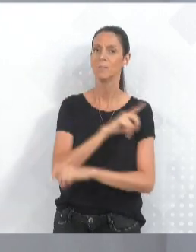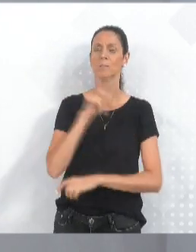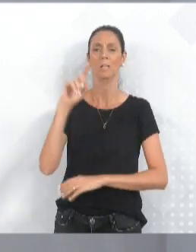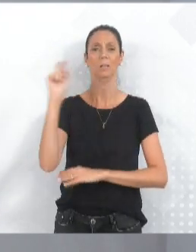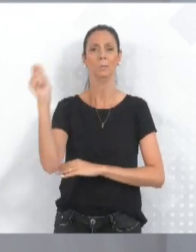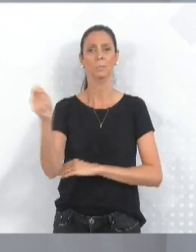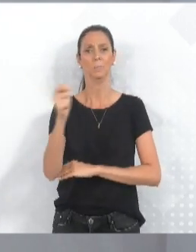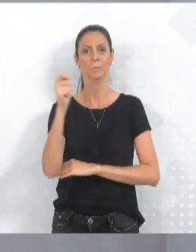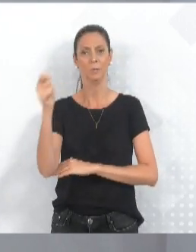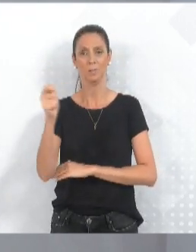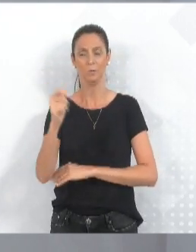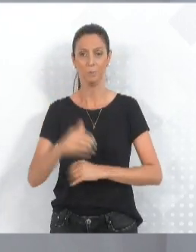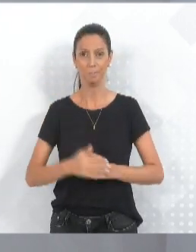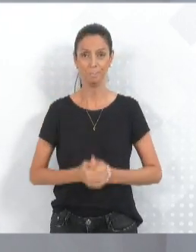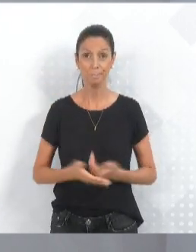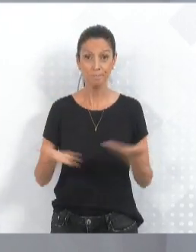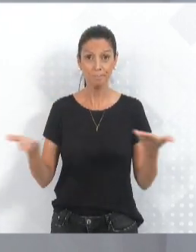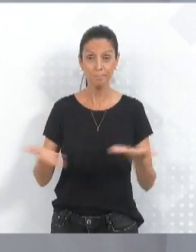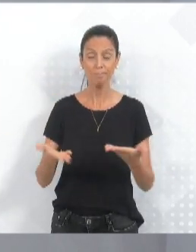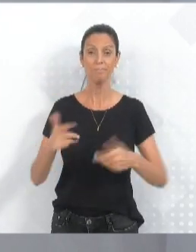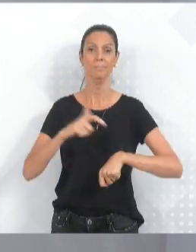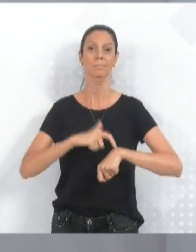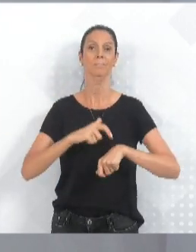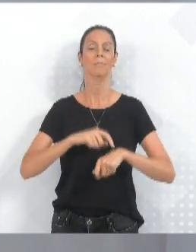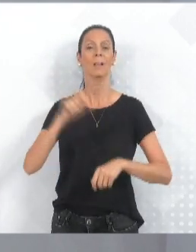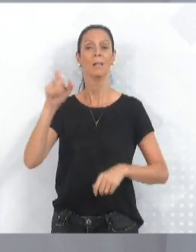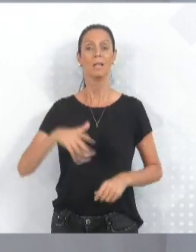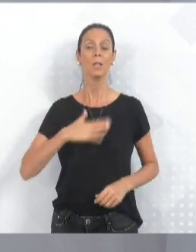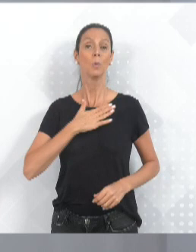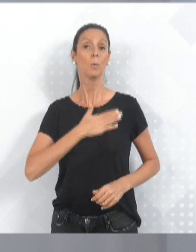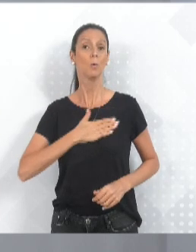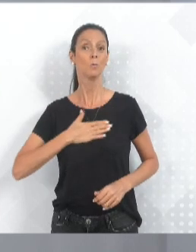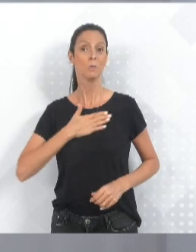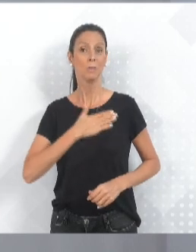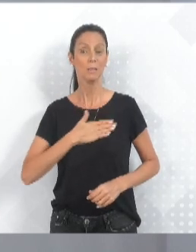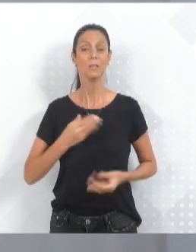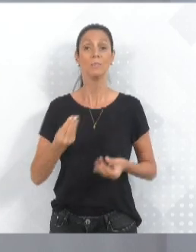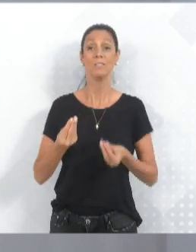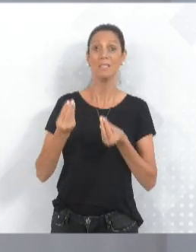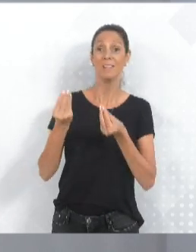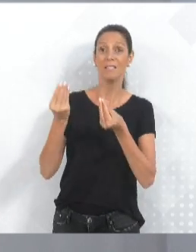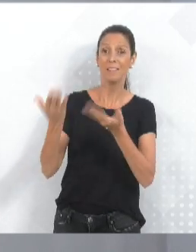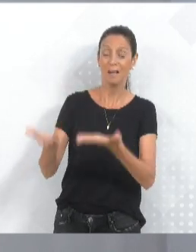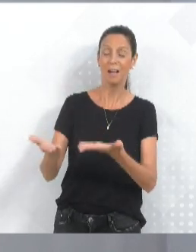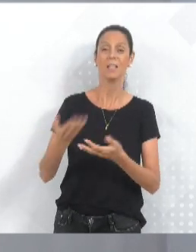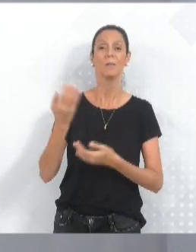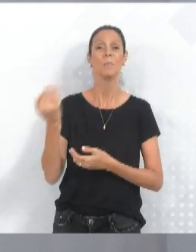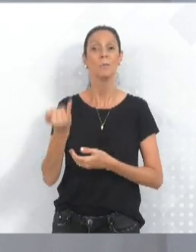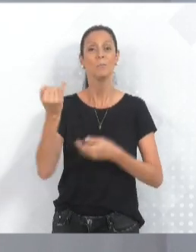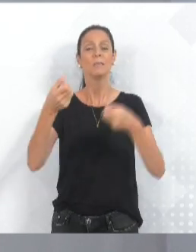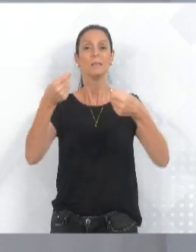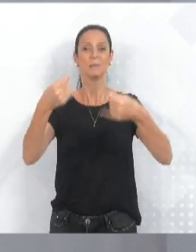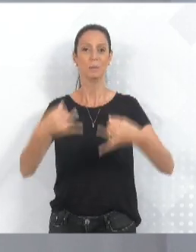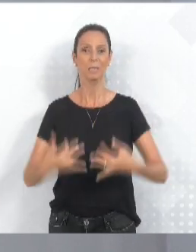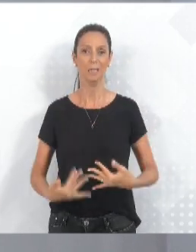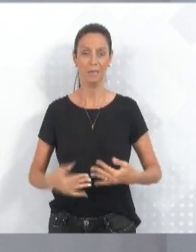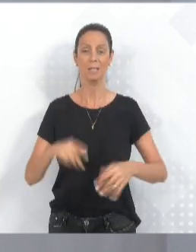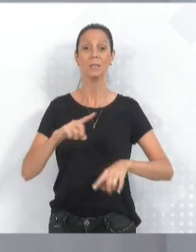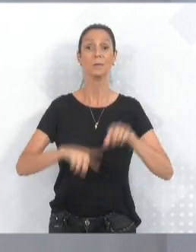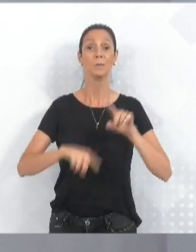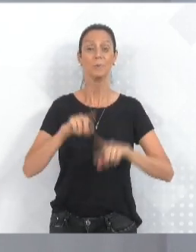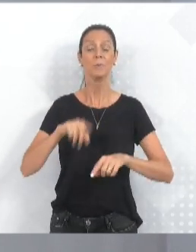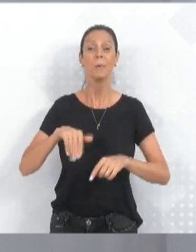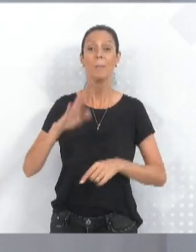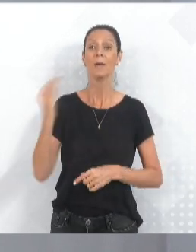passa aliás nesse momento quem gostaria de fazer uma doação é importante ressaltar que os itens mais